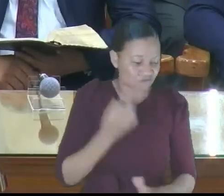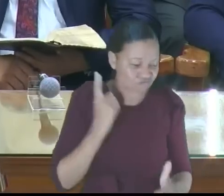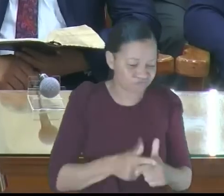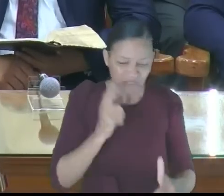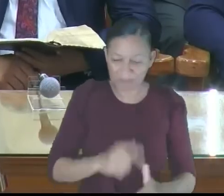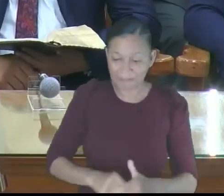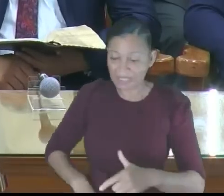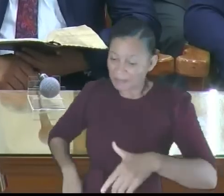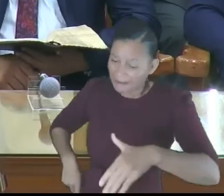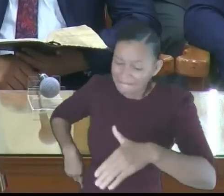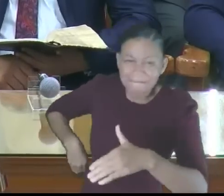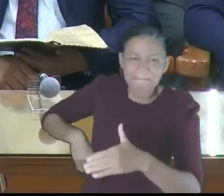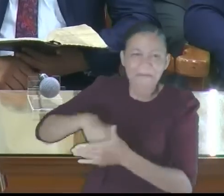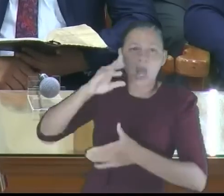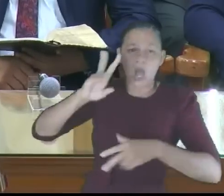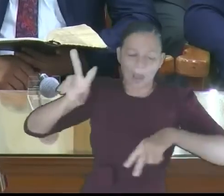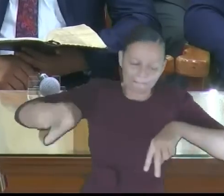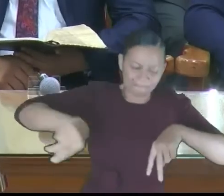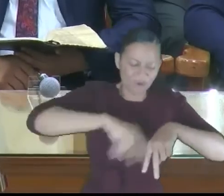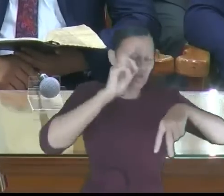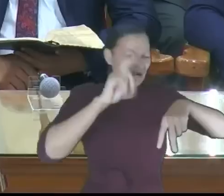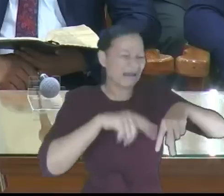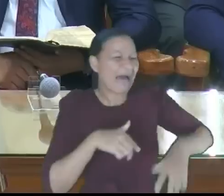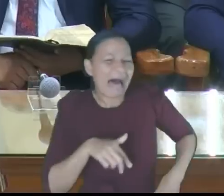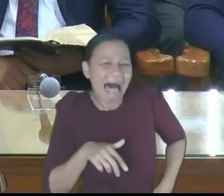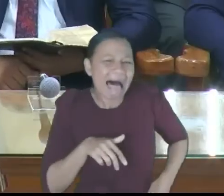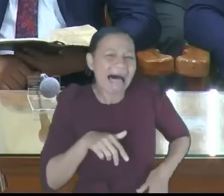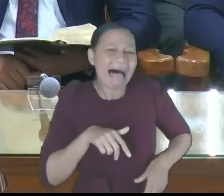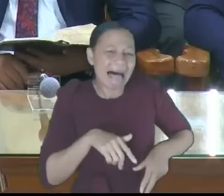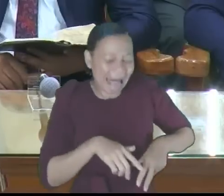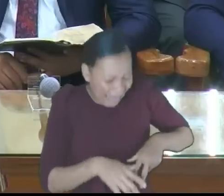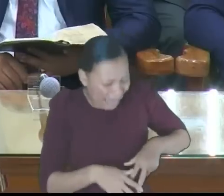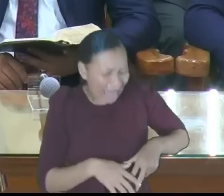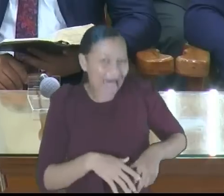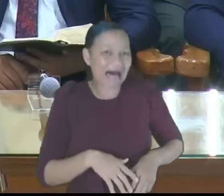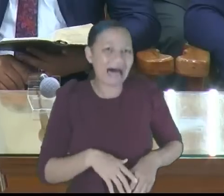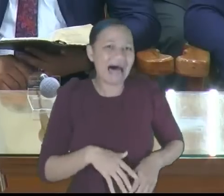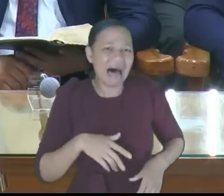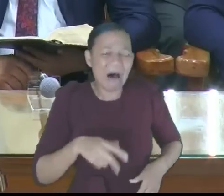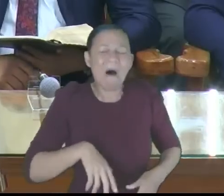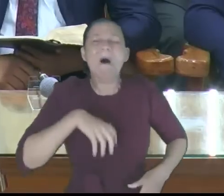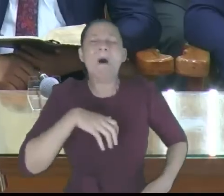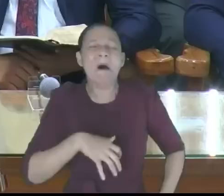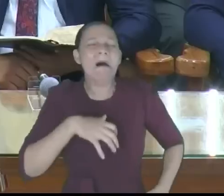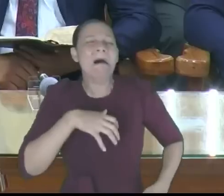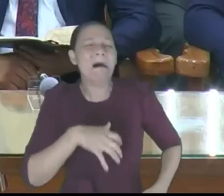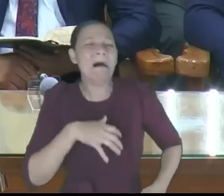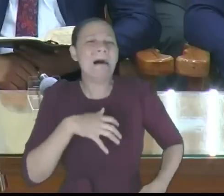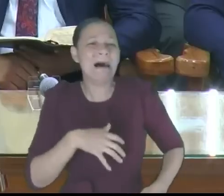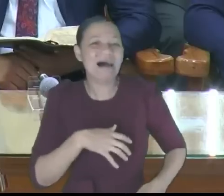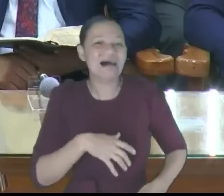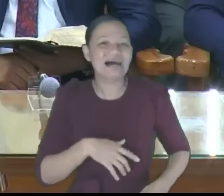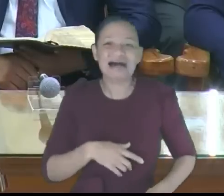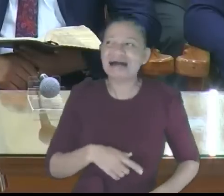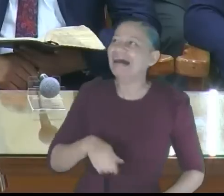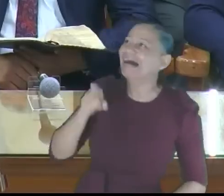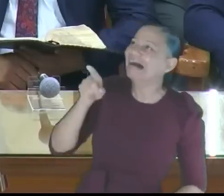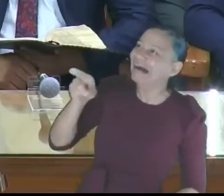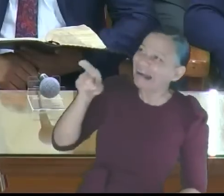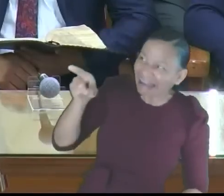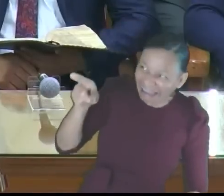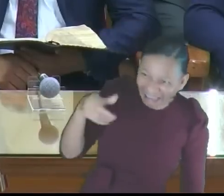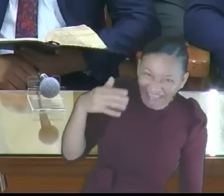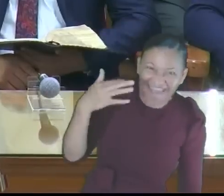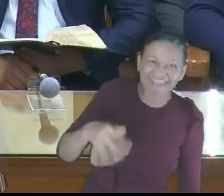um chute na canela do velho. Aí o velho fez, Aí o menino disse, papai não